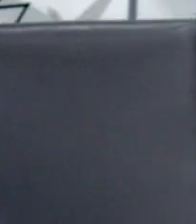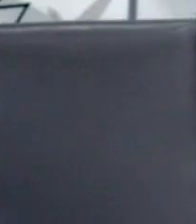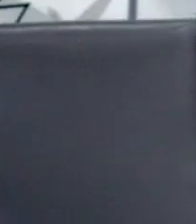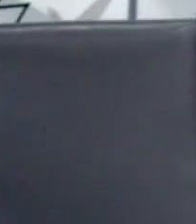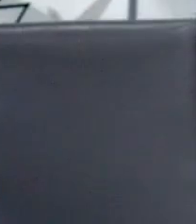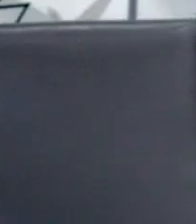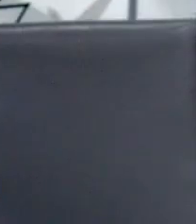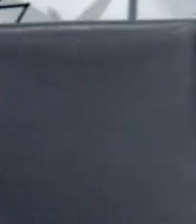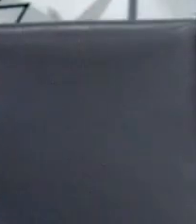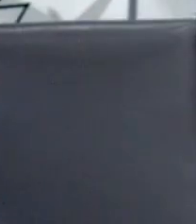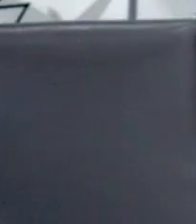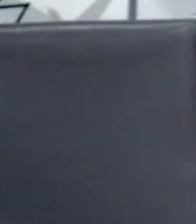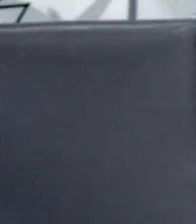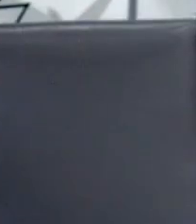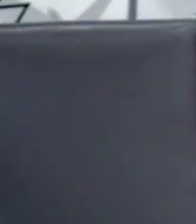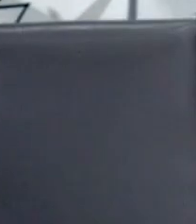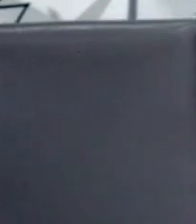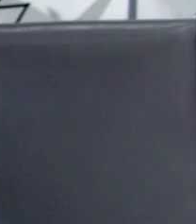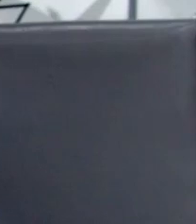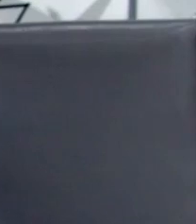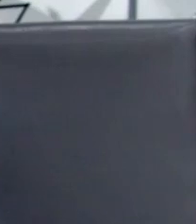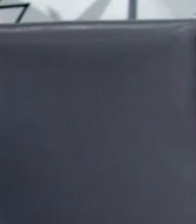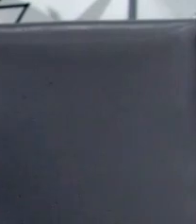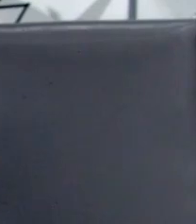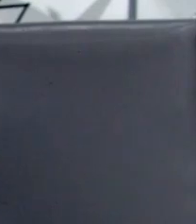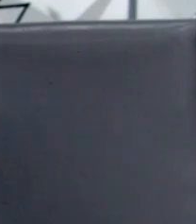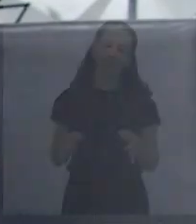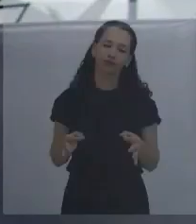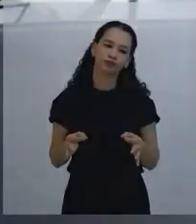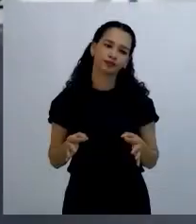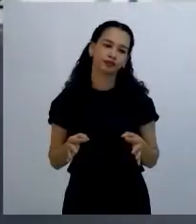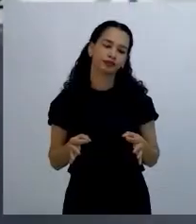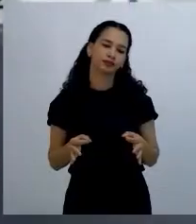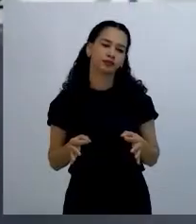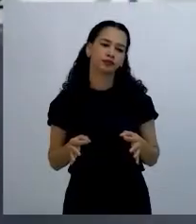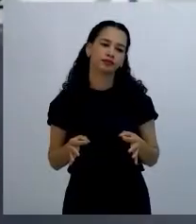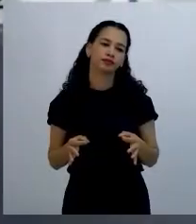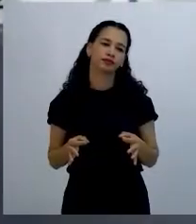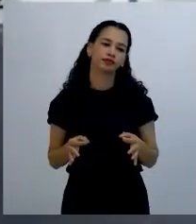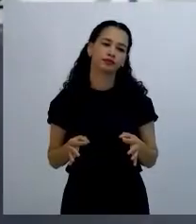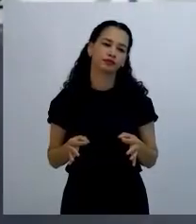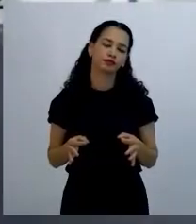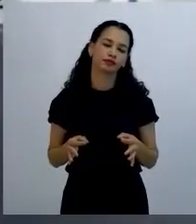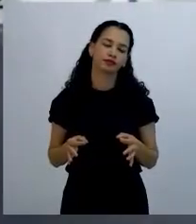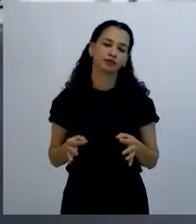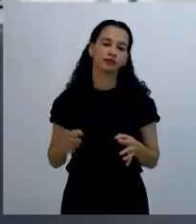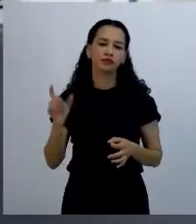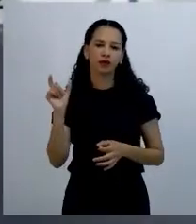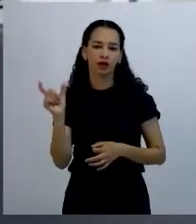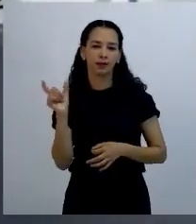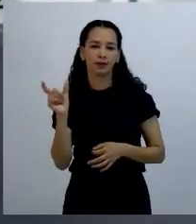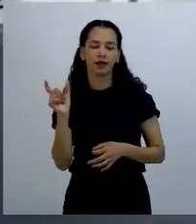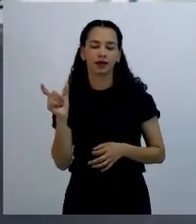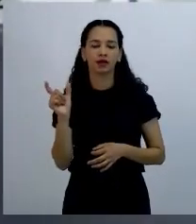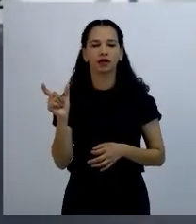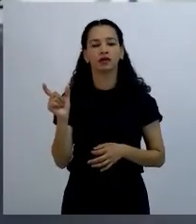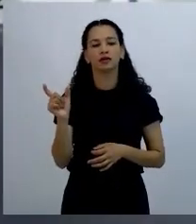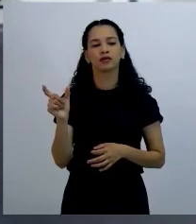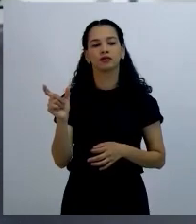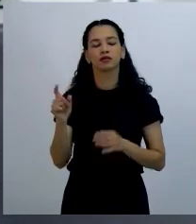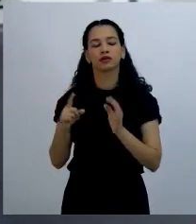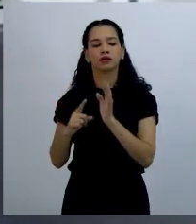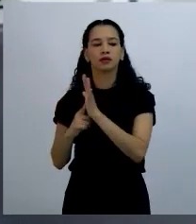pleiroscais se quer aparece dando a ideia de plenitude o completude é somente uma palavra mas que tem uma força tão grande